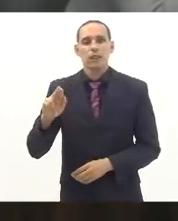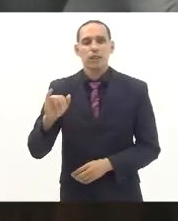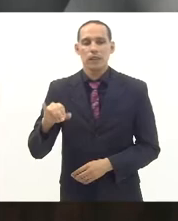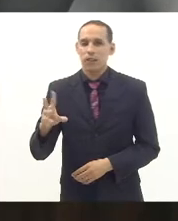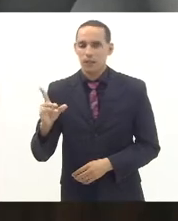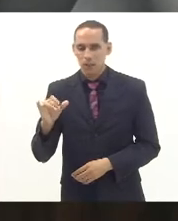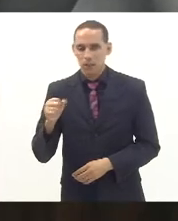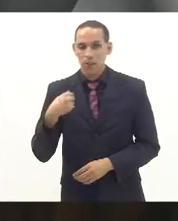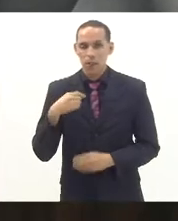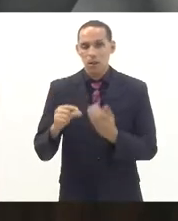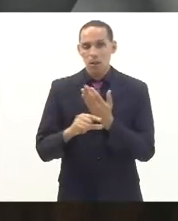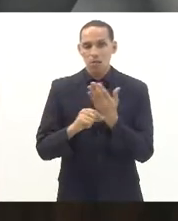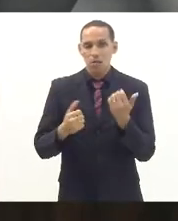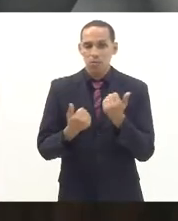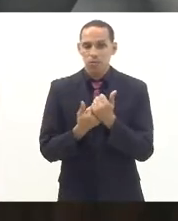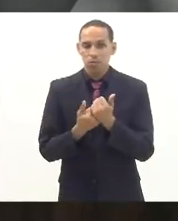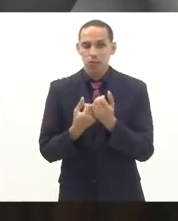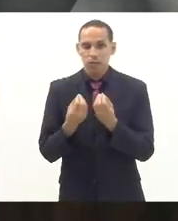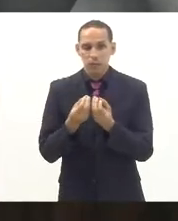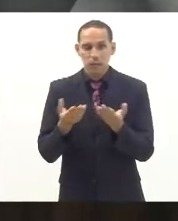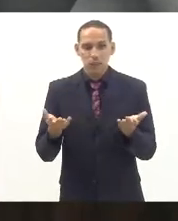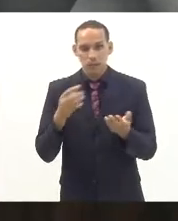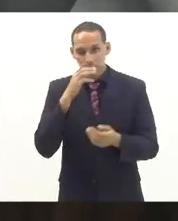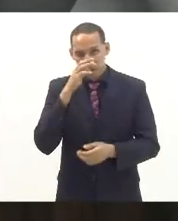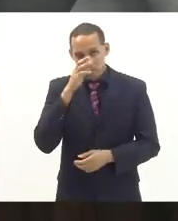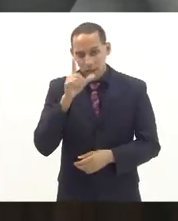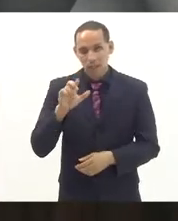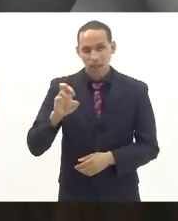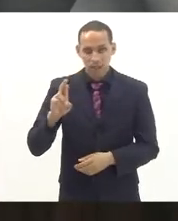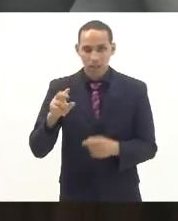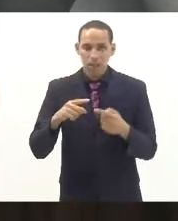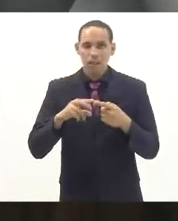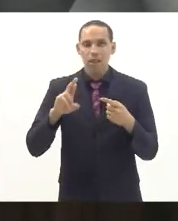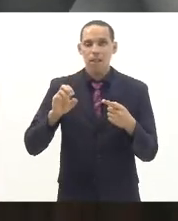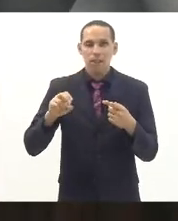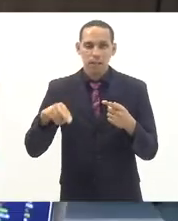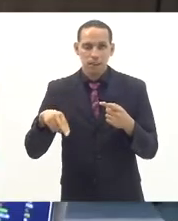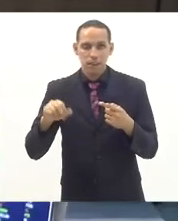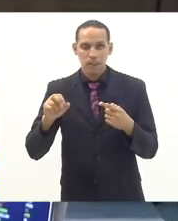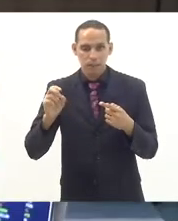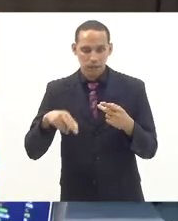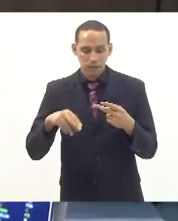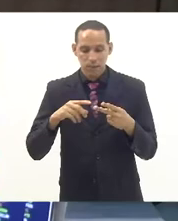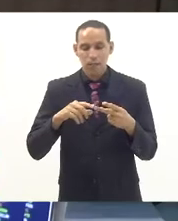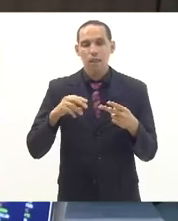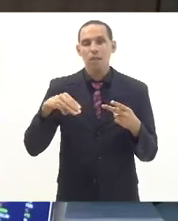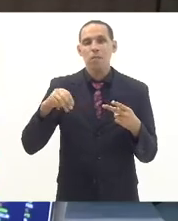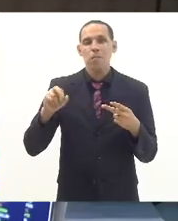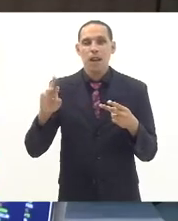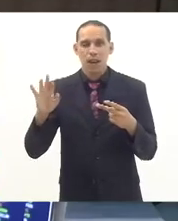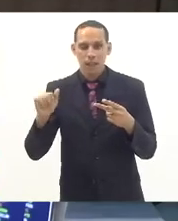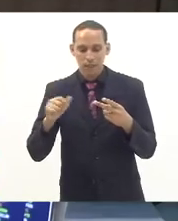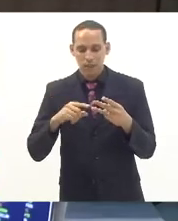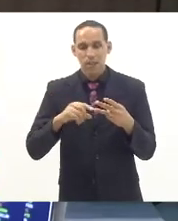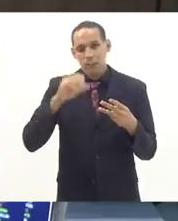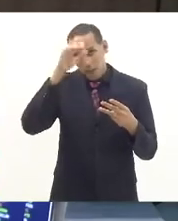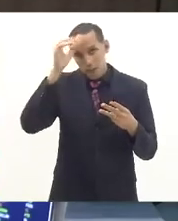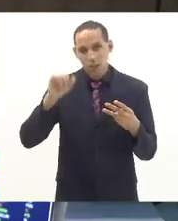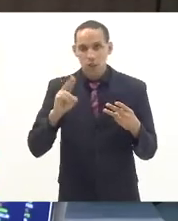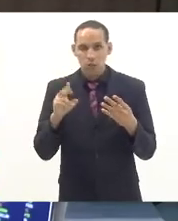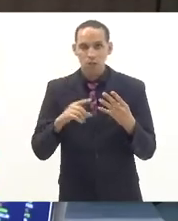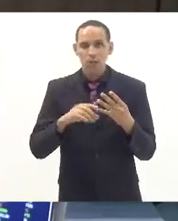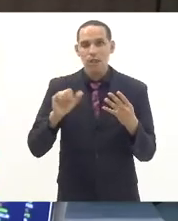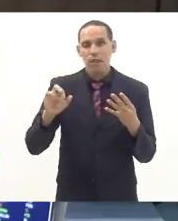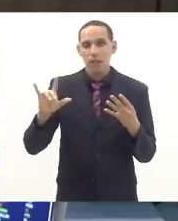oferecendo coautoria tombamento da ler Deputado Renan Ferreirinha deputada Marta deputada tia Ju deputado Carlos